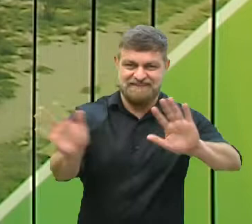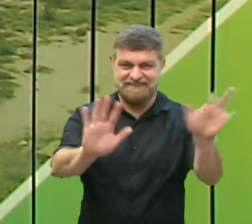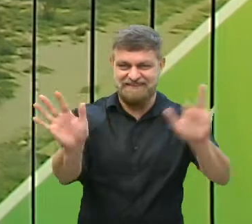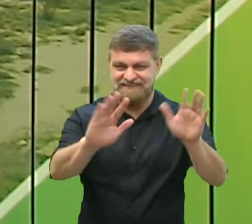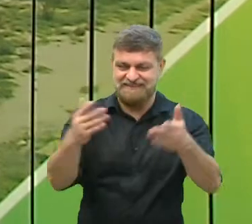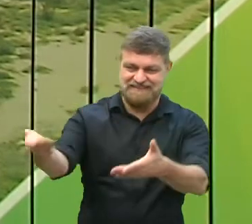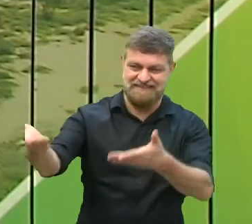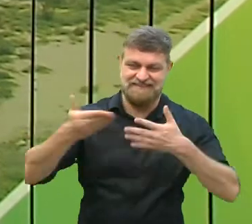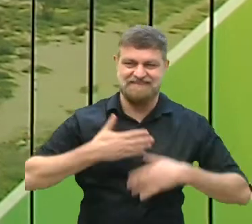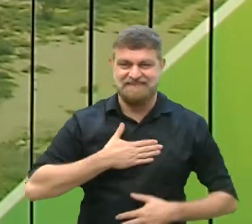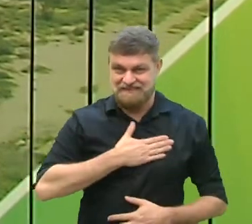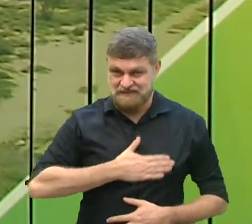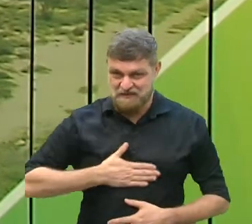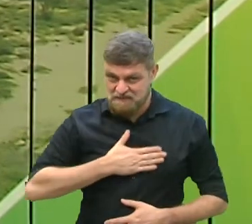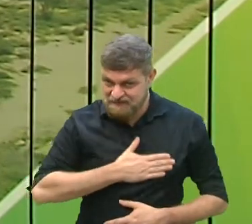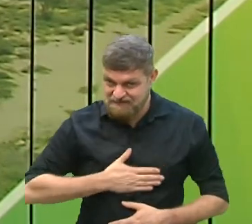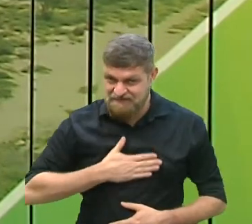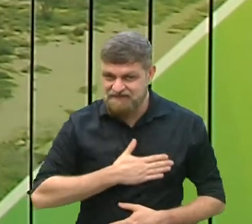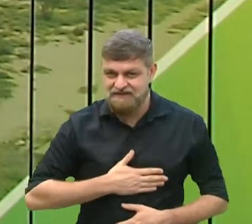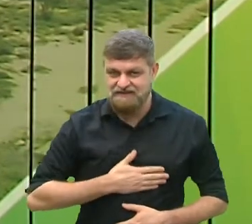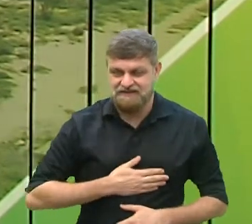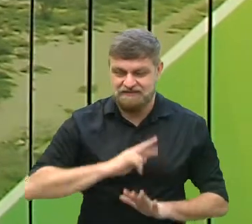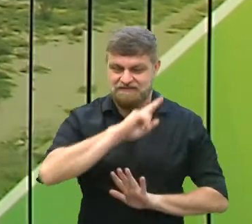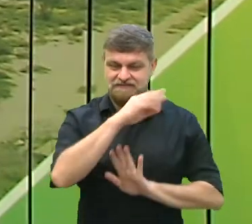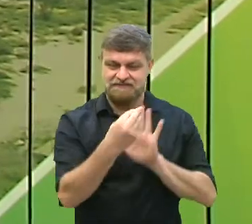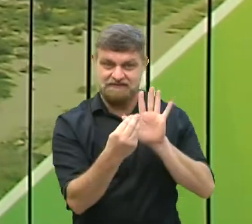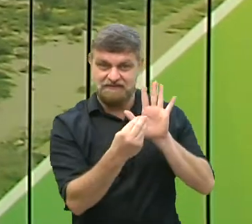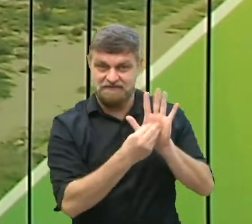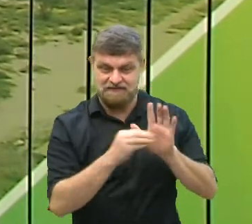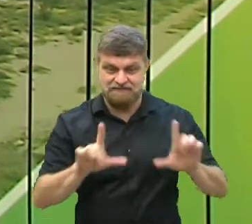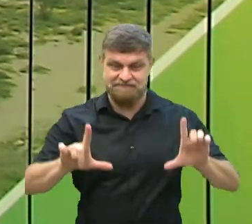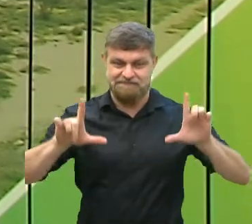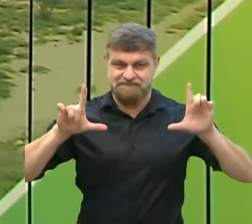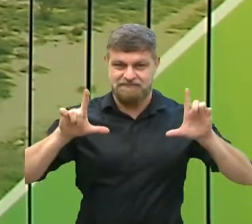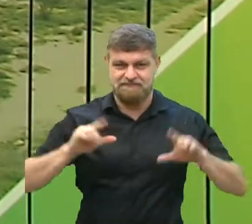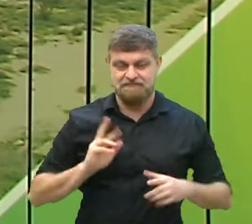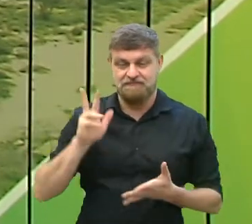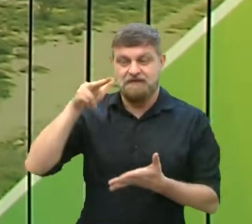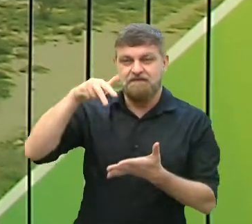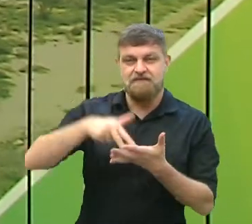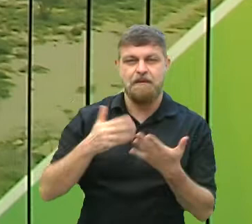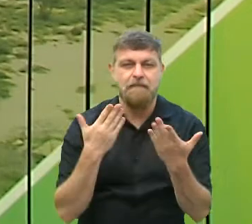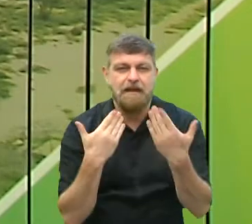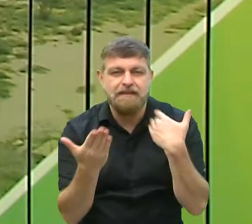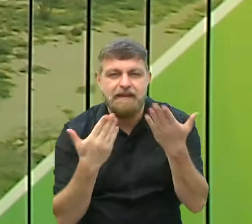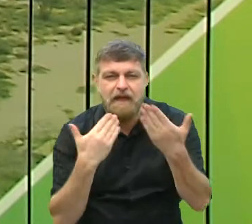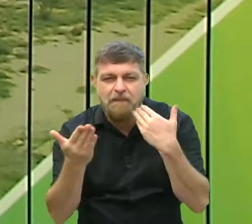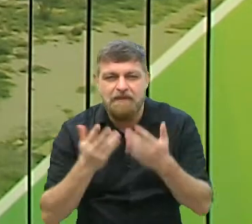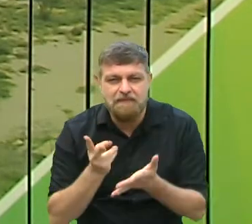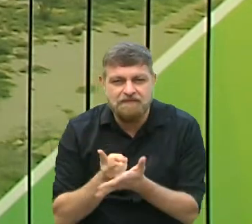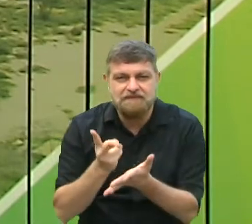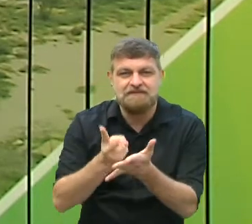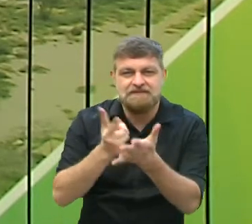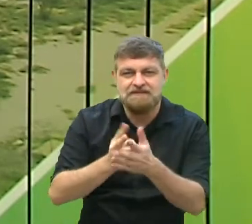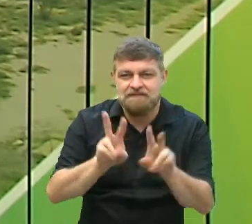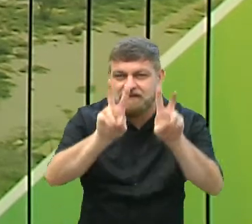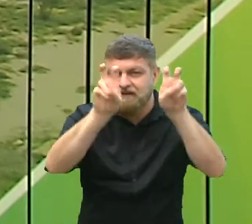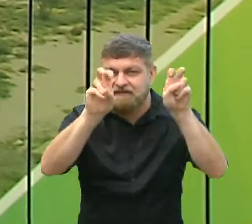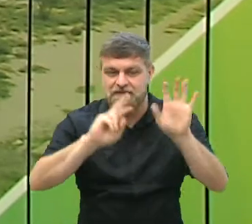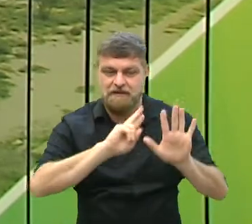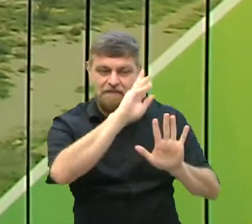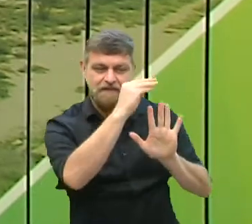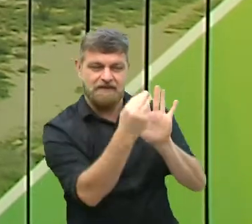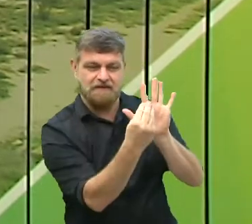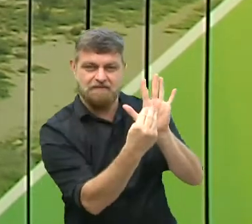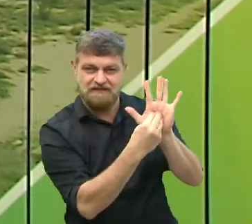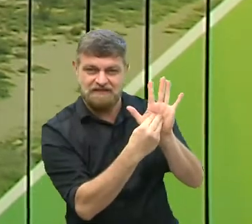Olá, seja bem-vindo, bem-vinda. Giro Ambiental tá no ar. Cheguei para a gente bater aquele papo de sempre sobre meio ambiente, sempre